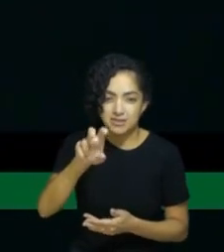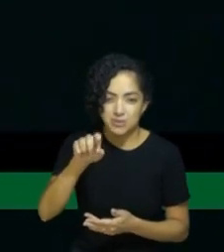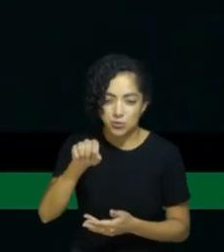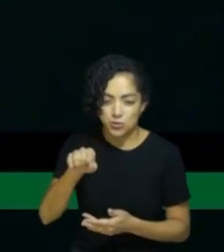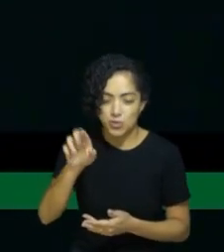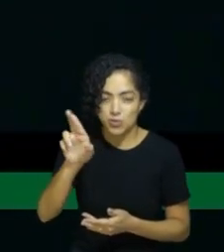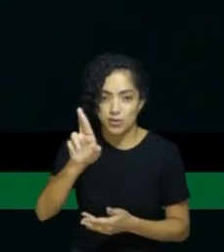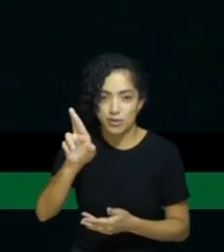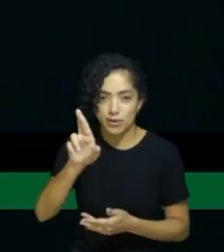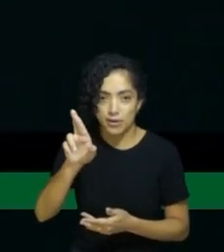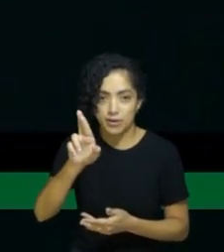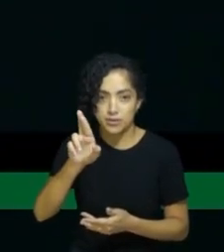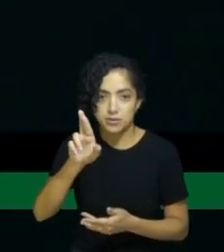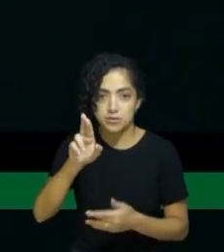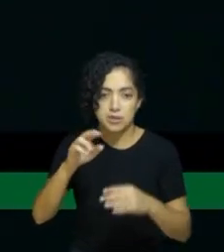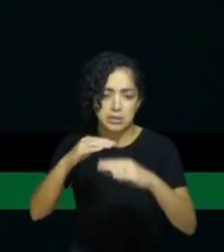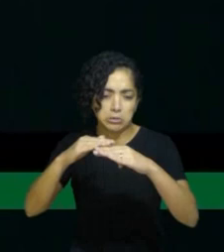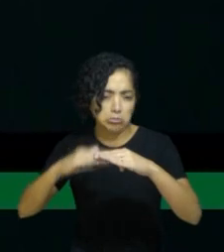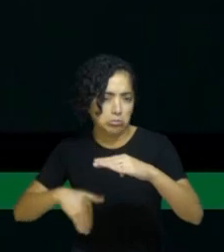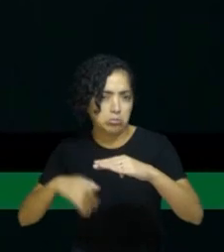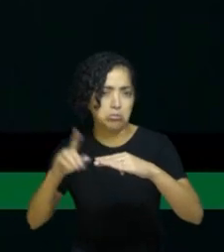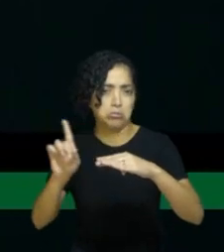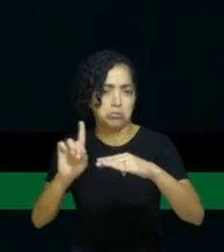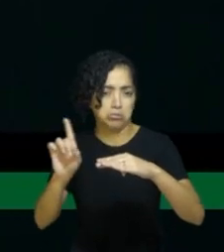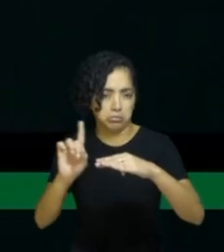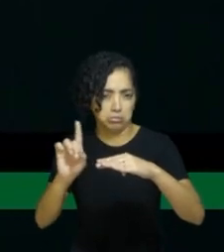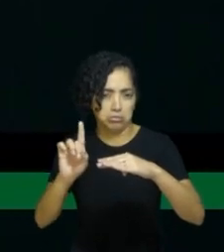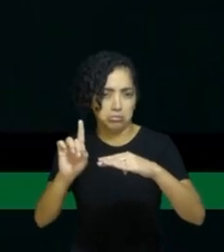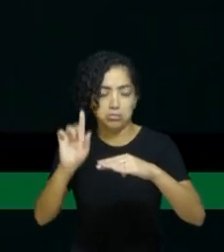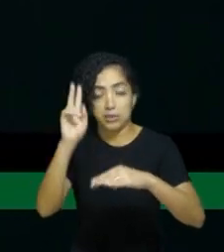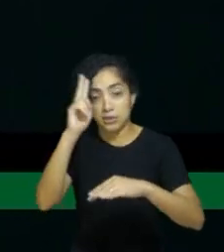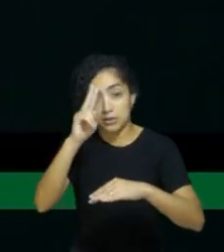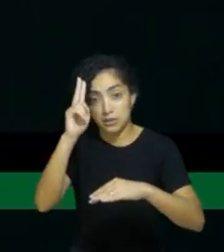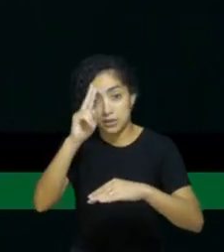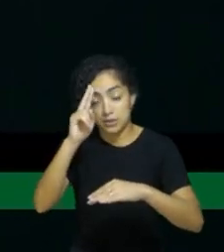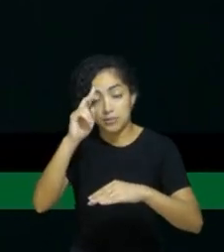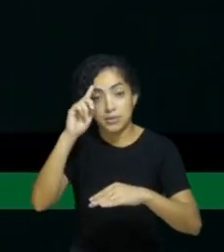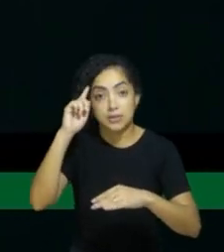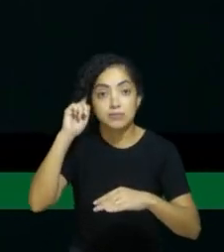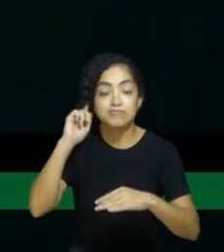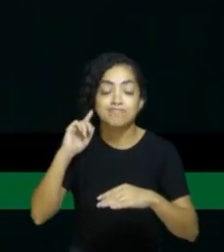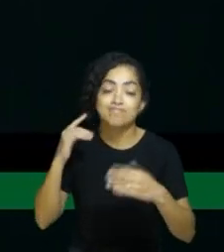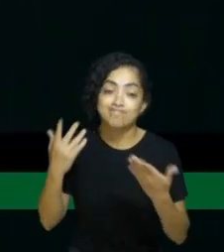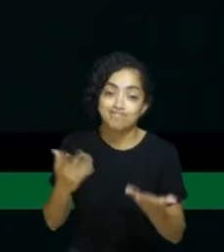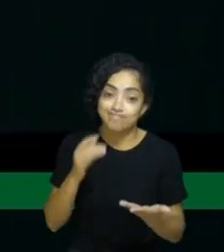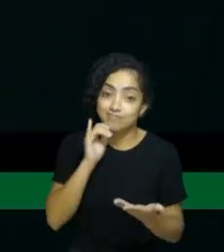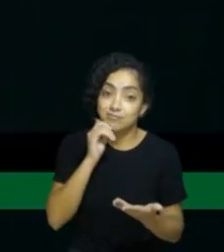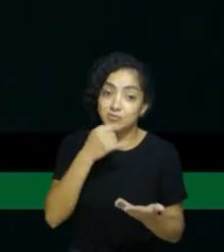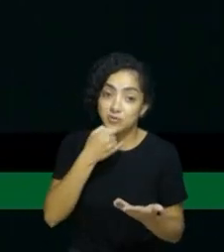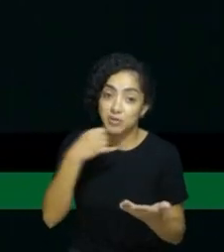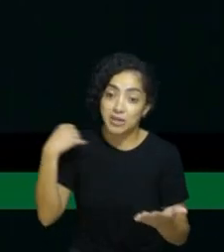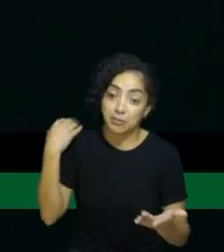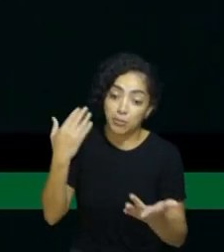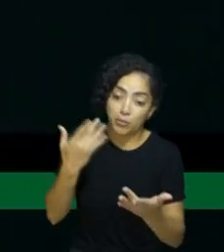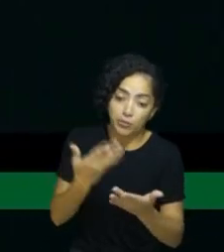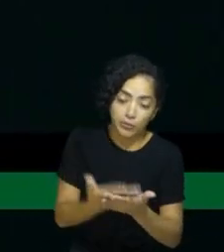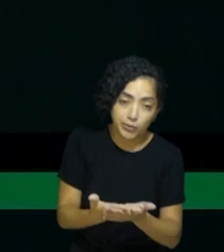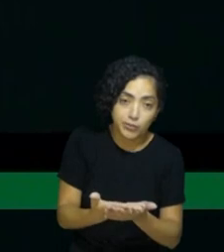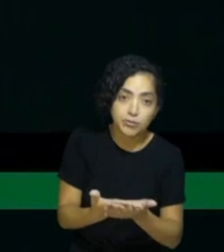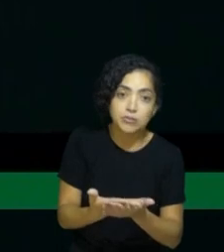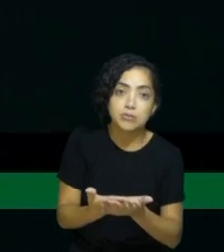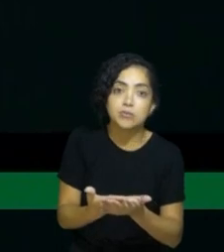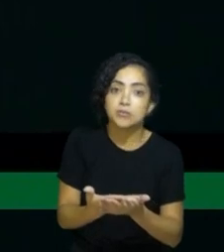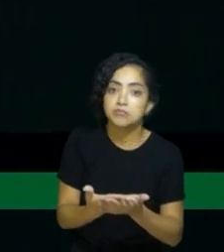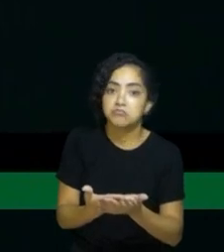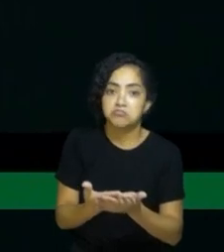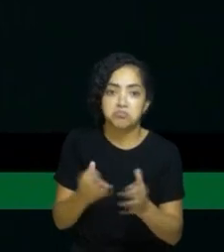Professor ganharia menos de R 5000 do nosso Estado de Santa Catarina infelizmente de 2021 a 2024